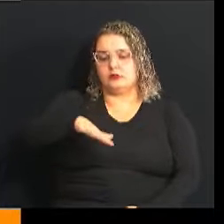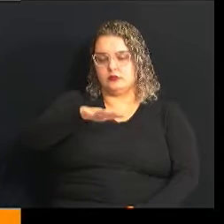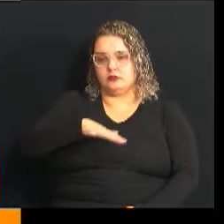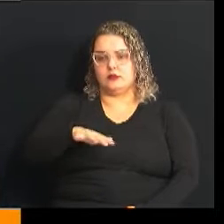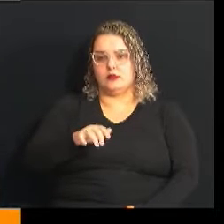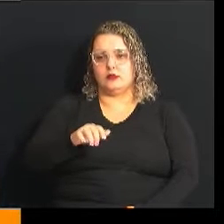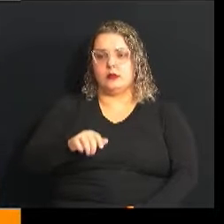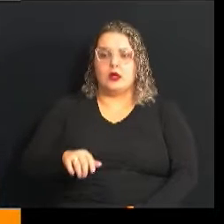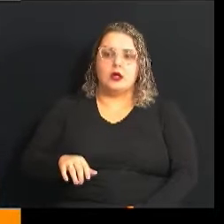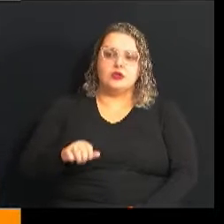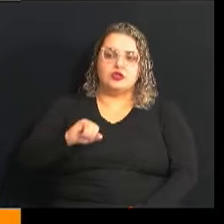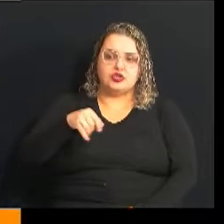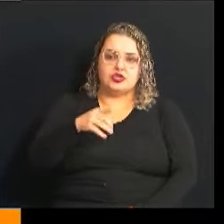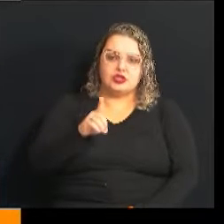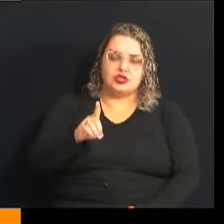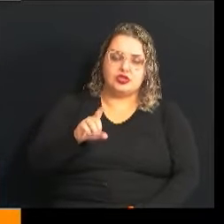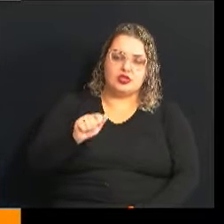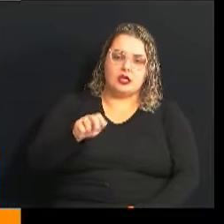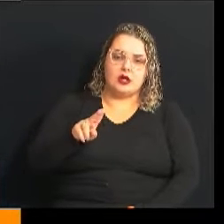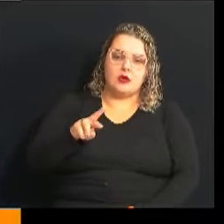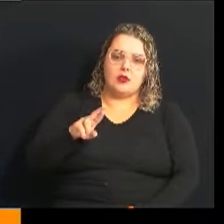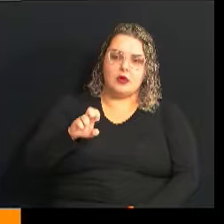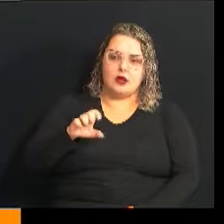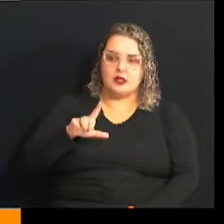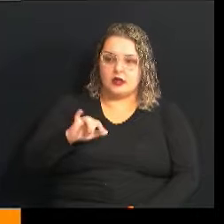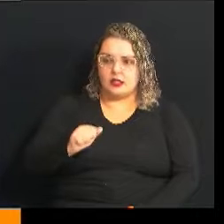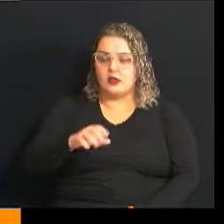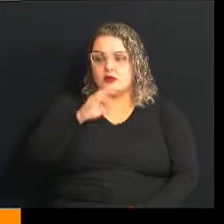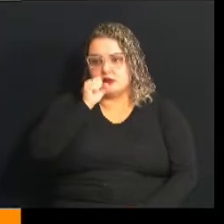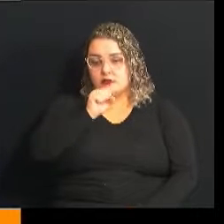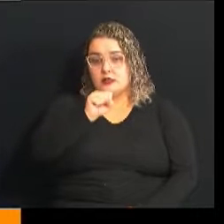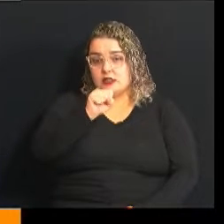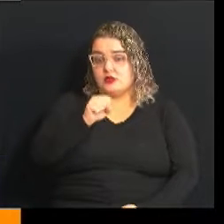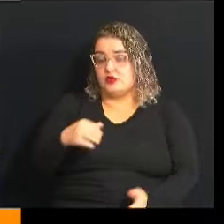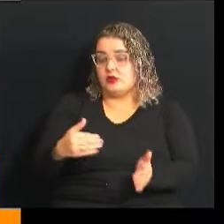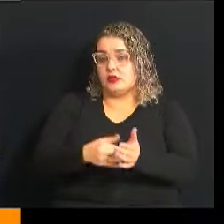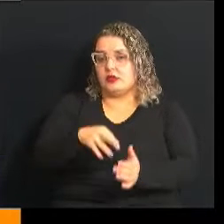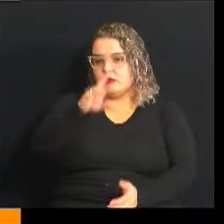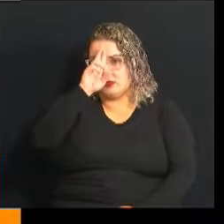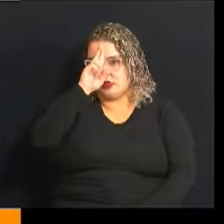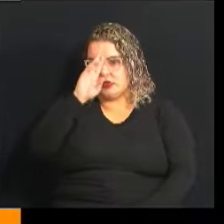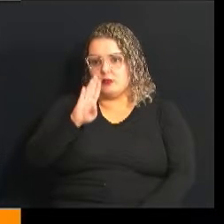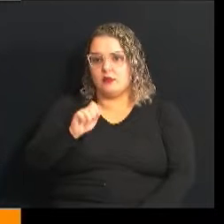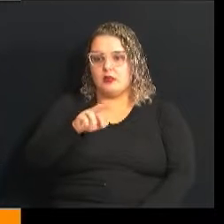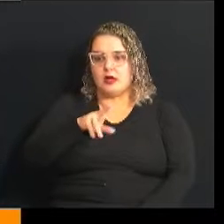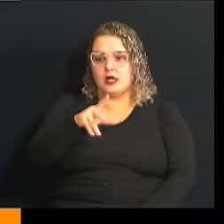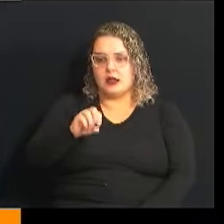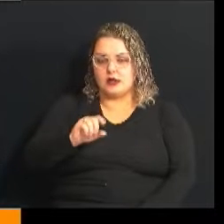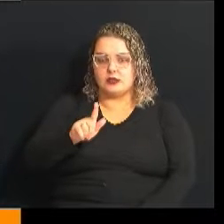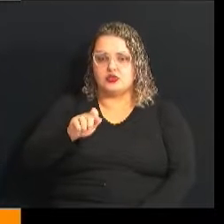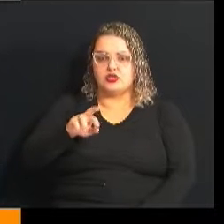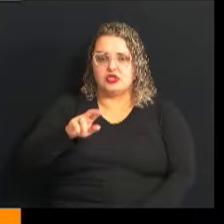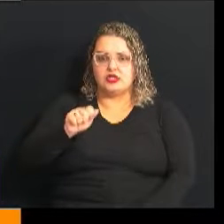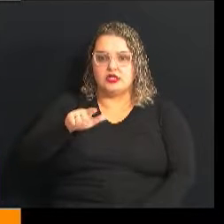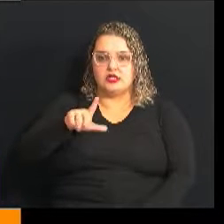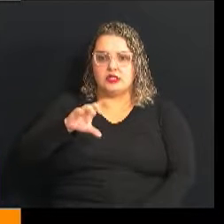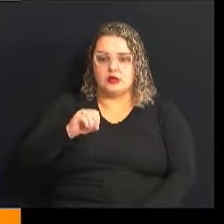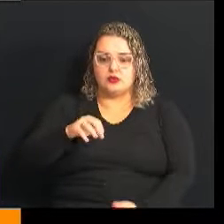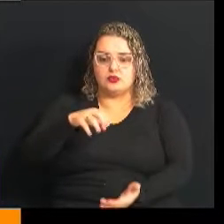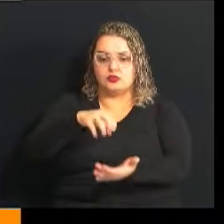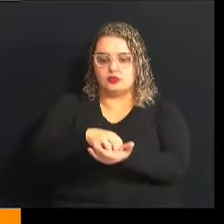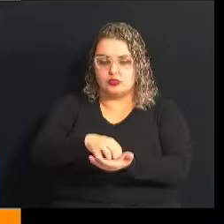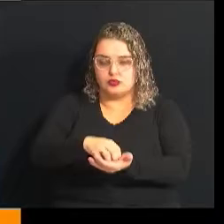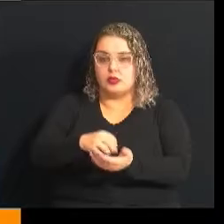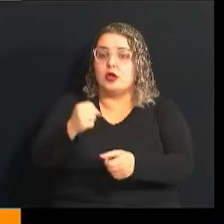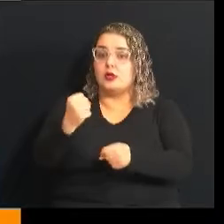semana, aos sábados ele funciona das 8 da manhã ao meio-dia. Em Barão Geraldo, a gente lembra que lá o centro de saúde está